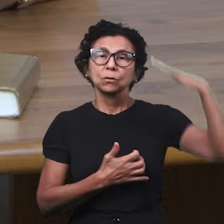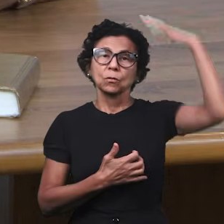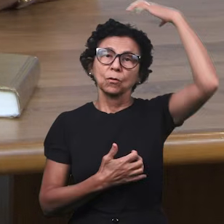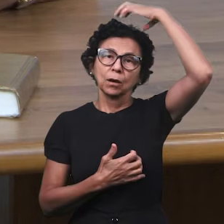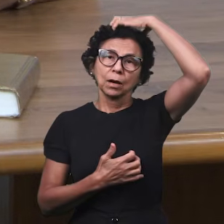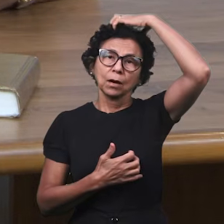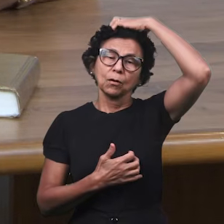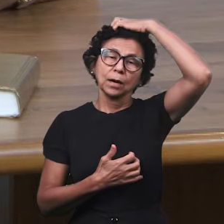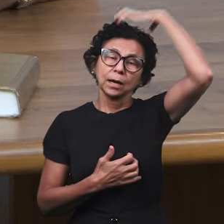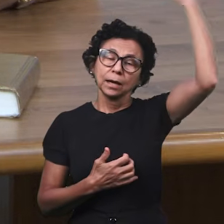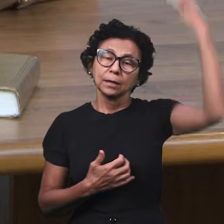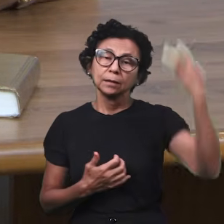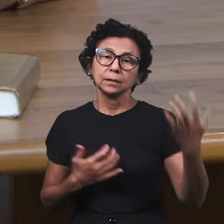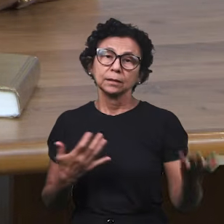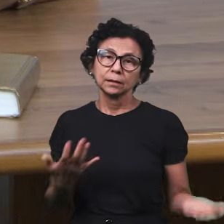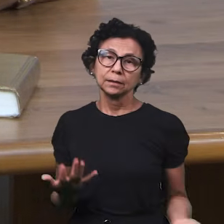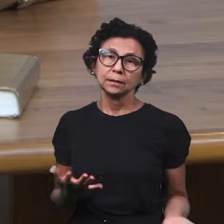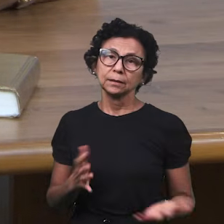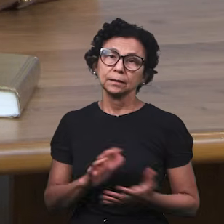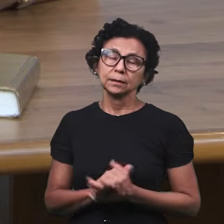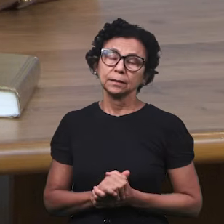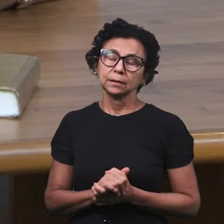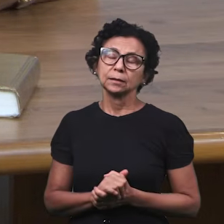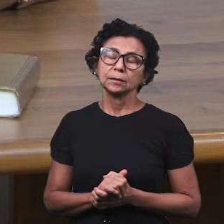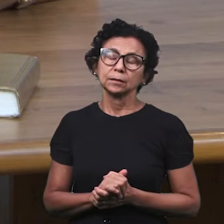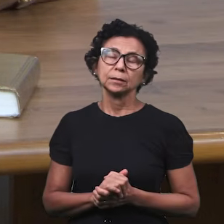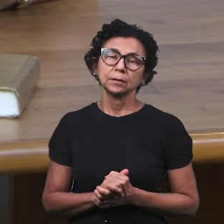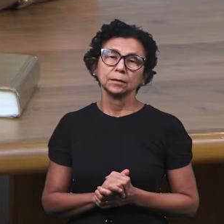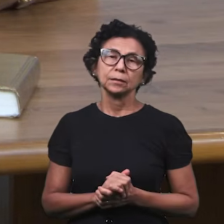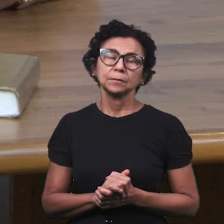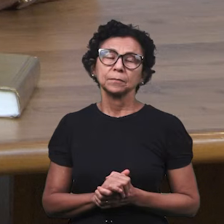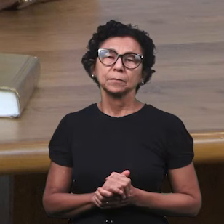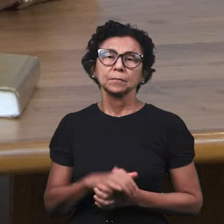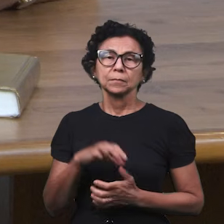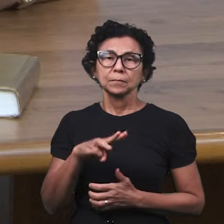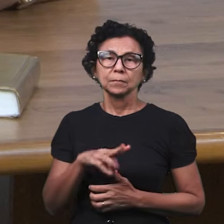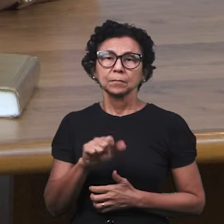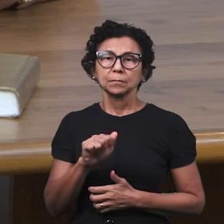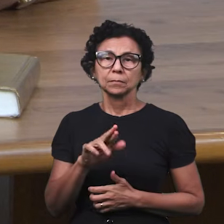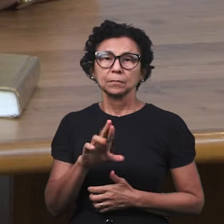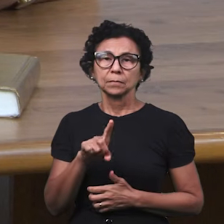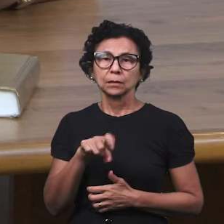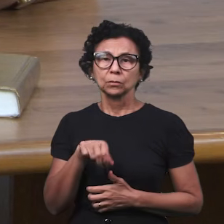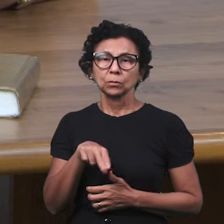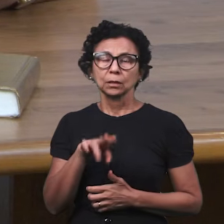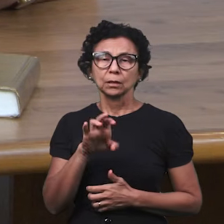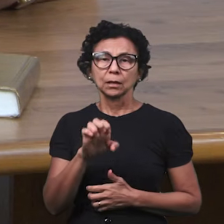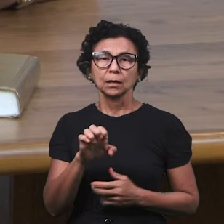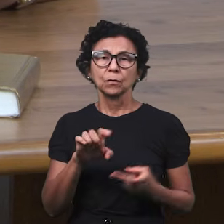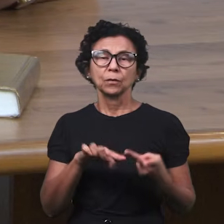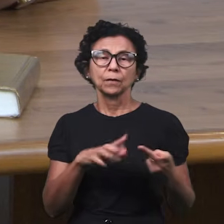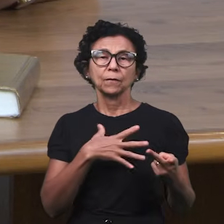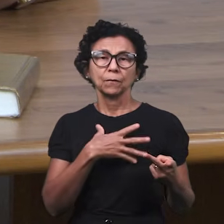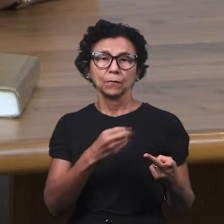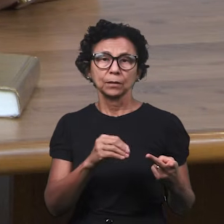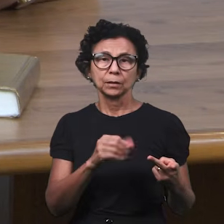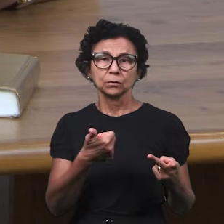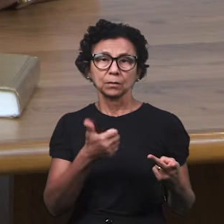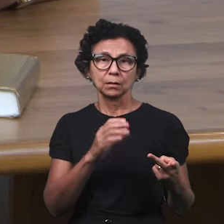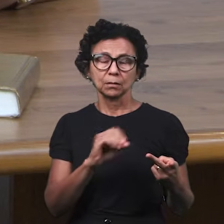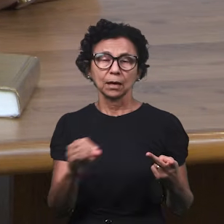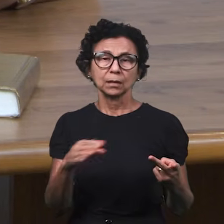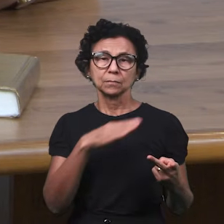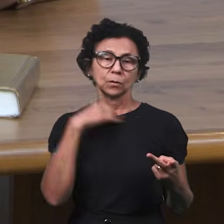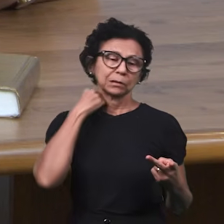sobre a sua cabeça, pelo que o enforcaram a ele e a seus filhos numa forca. Por isso,